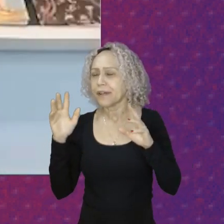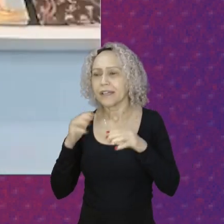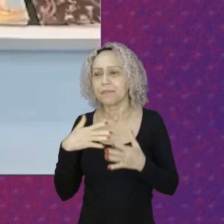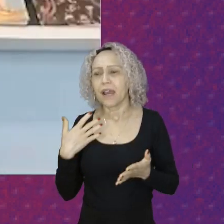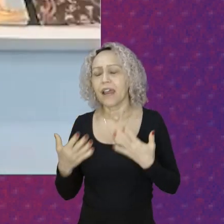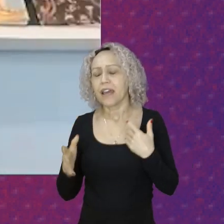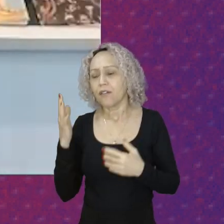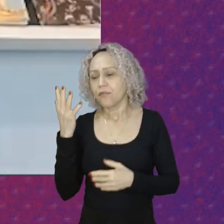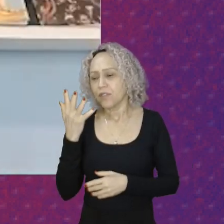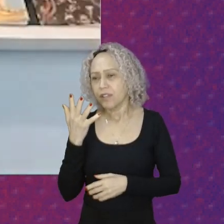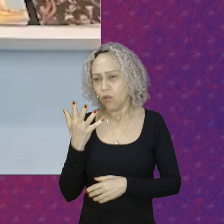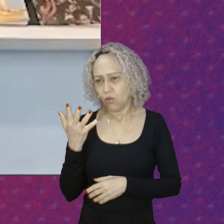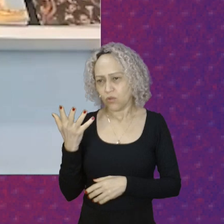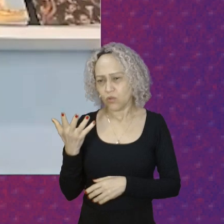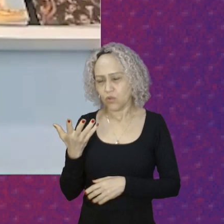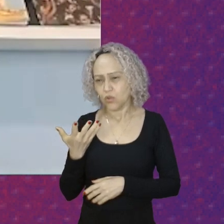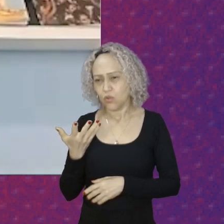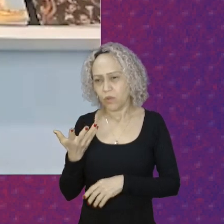leiam.